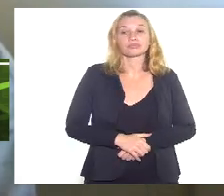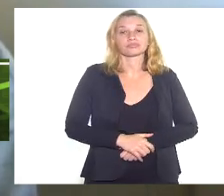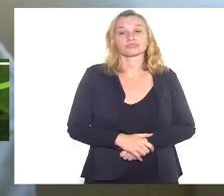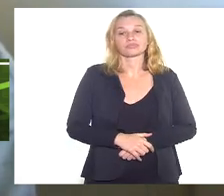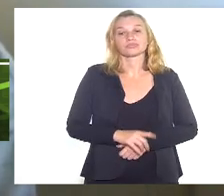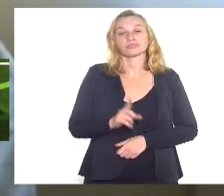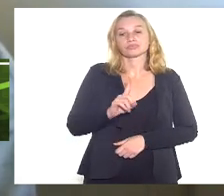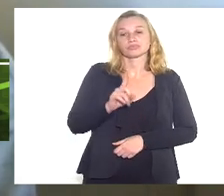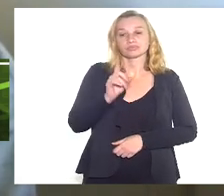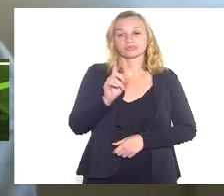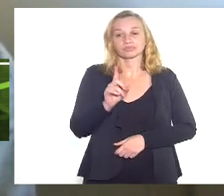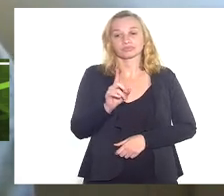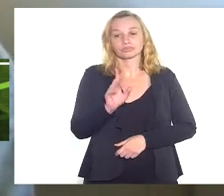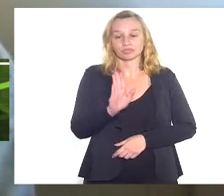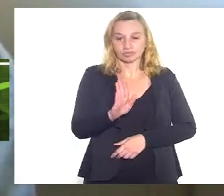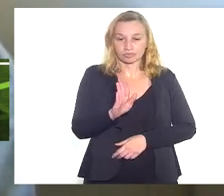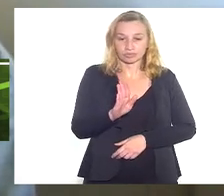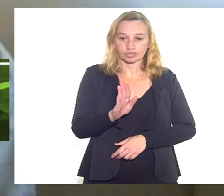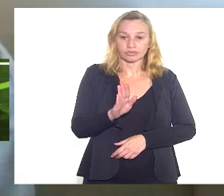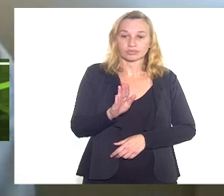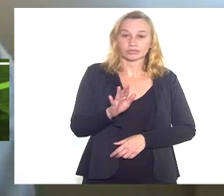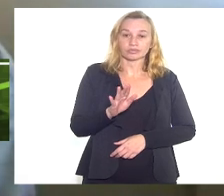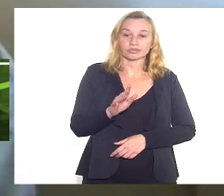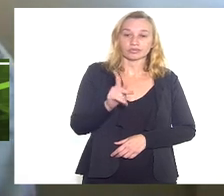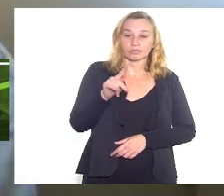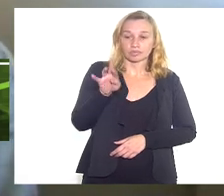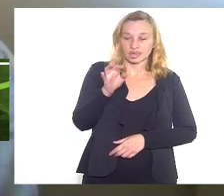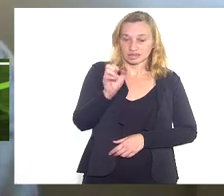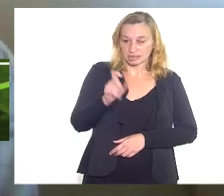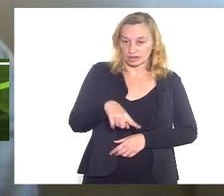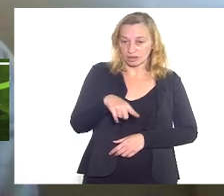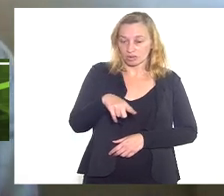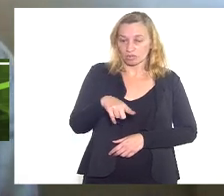o petróleo, como é os campos do pré-sal,